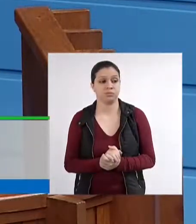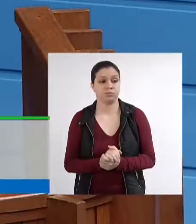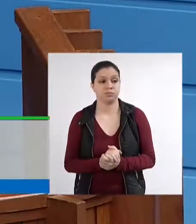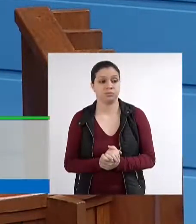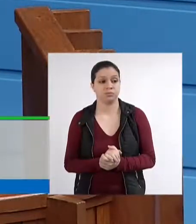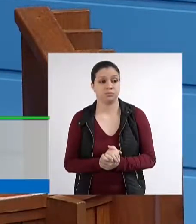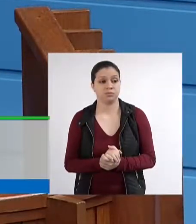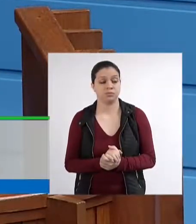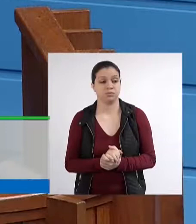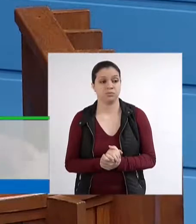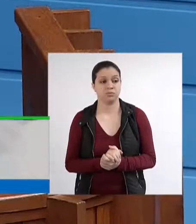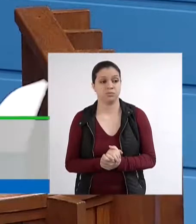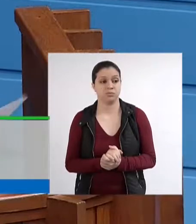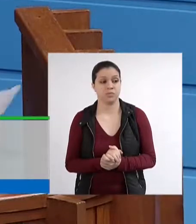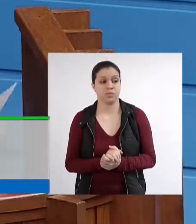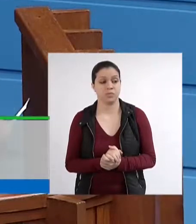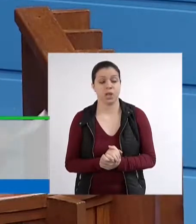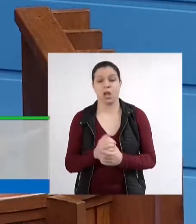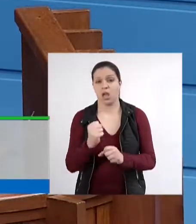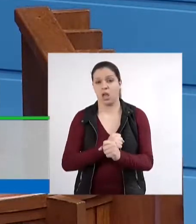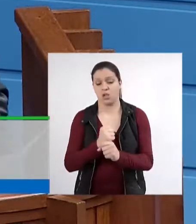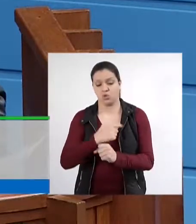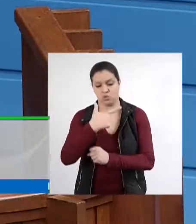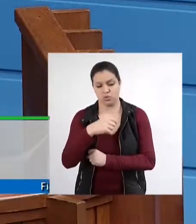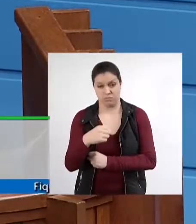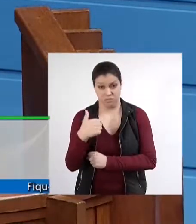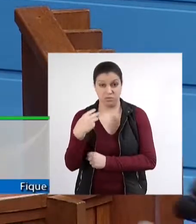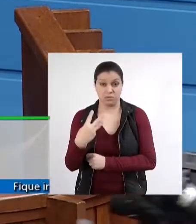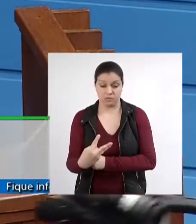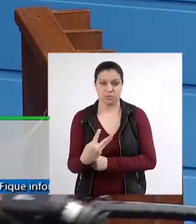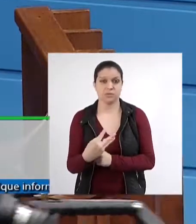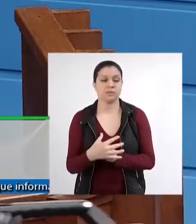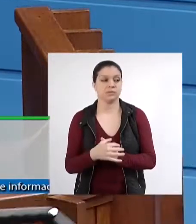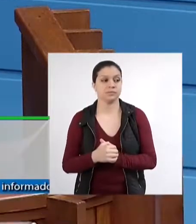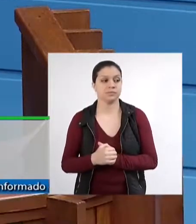que em 2013